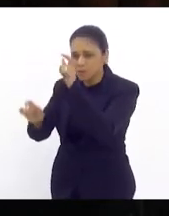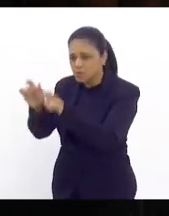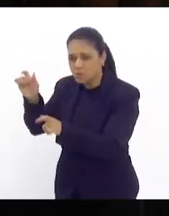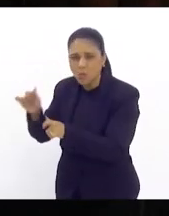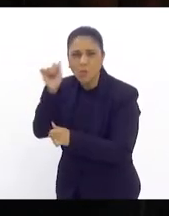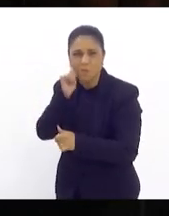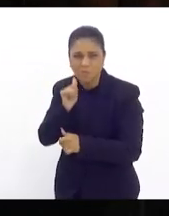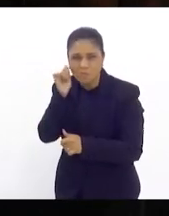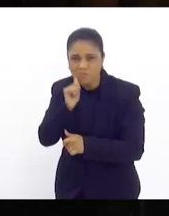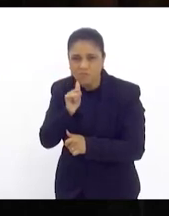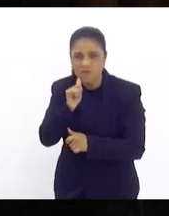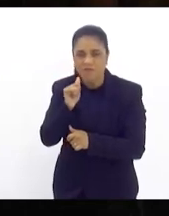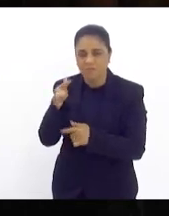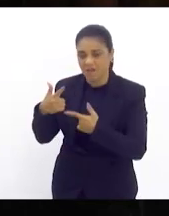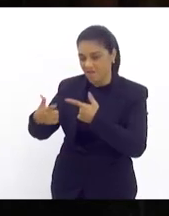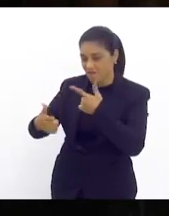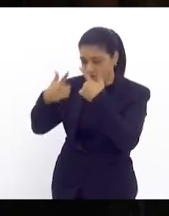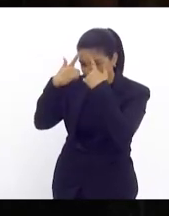armada